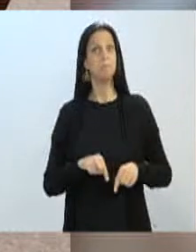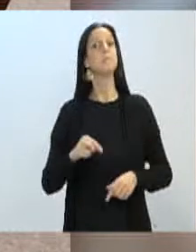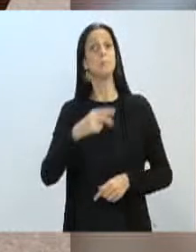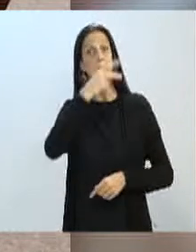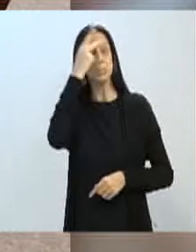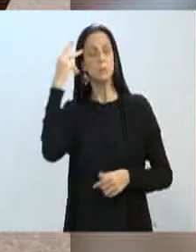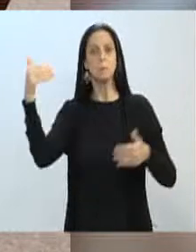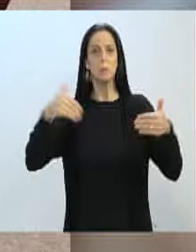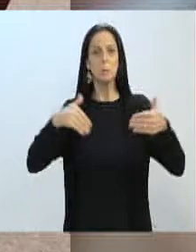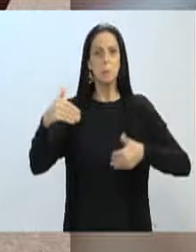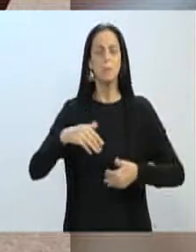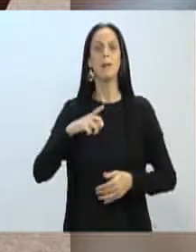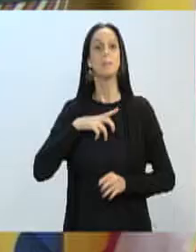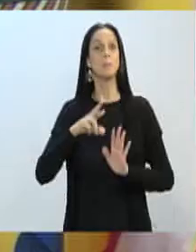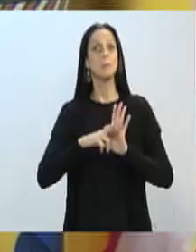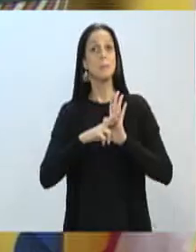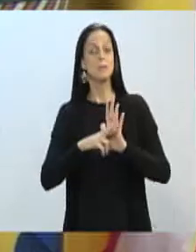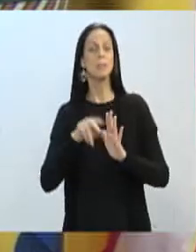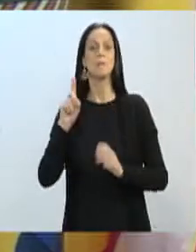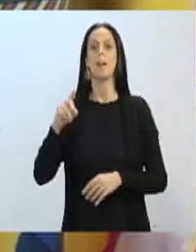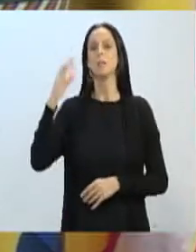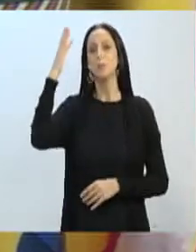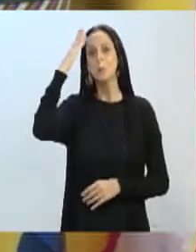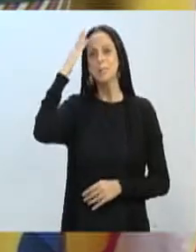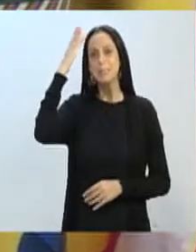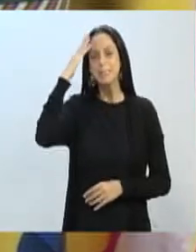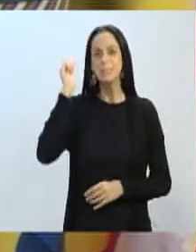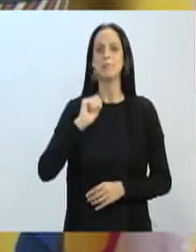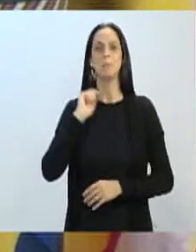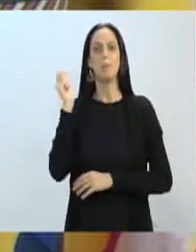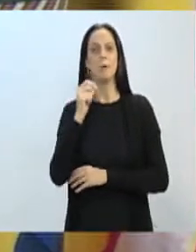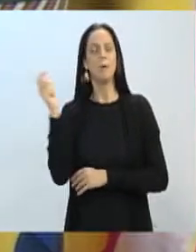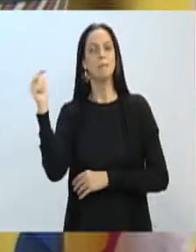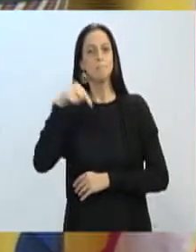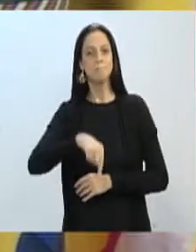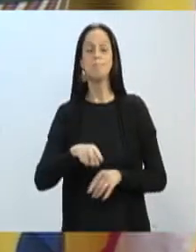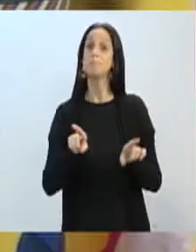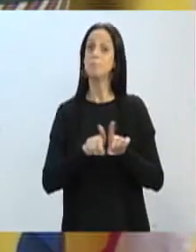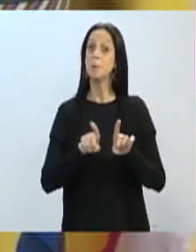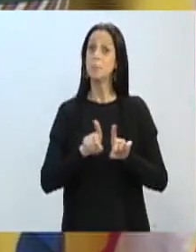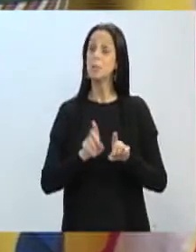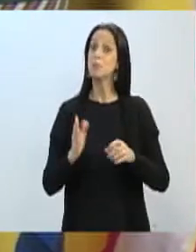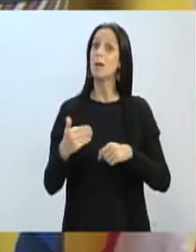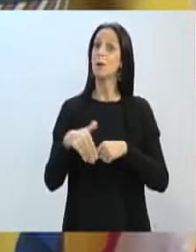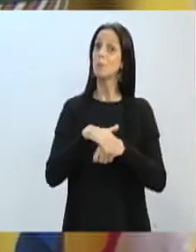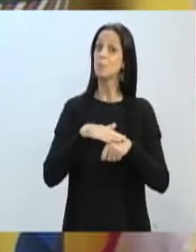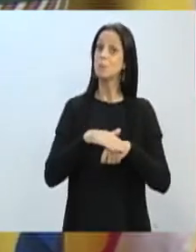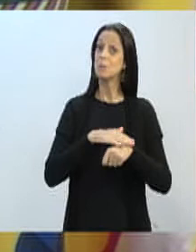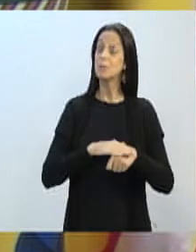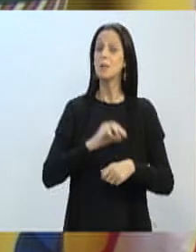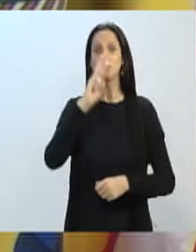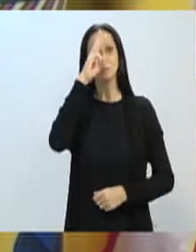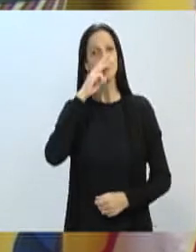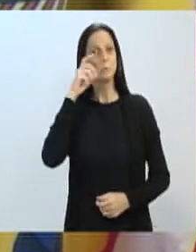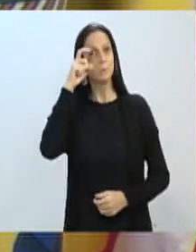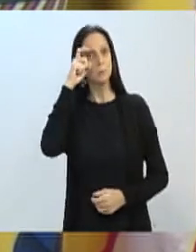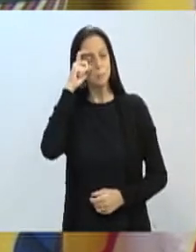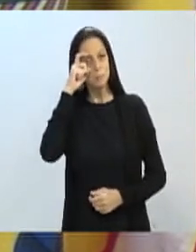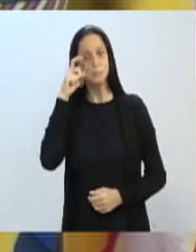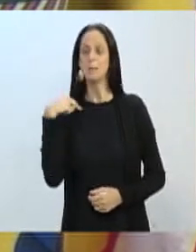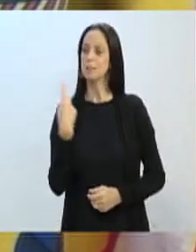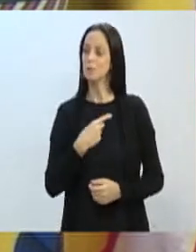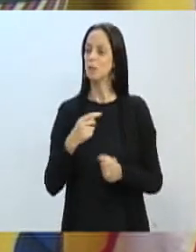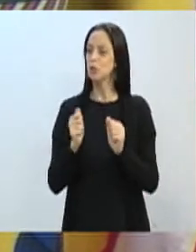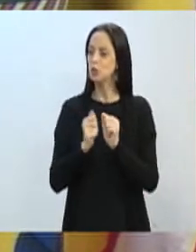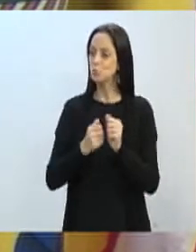cinemas de Curitiba de Porto Alegre vieram no nosso gabinete gente foi até vice-prefeita fizemos essa construção e hoje eu posso dizer com muita